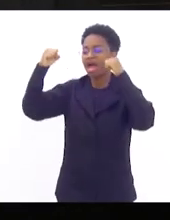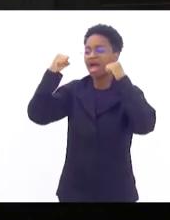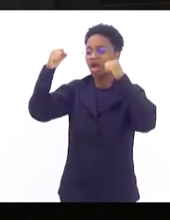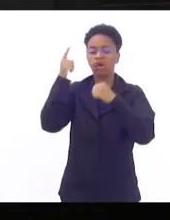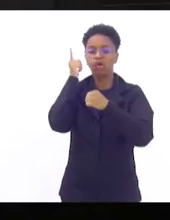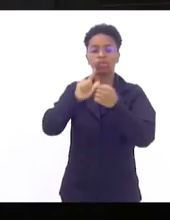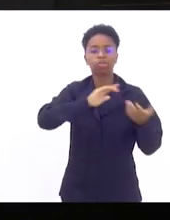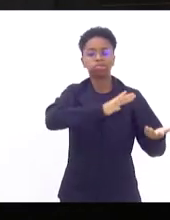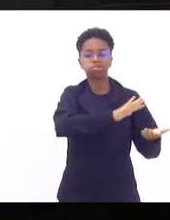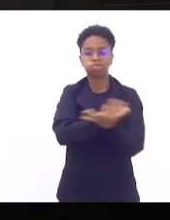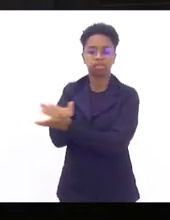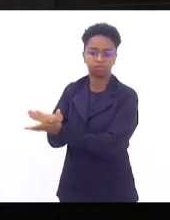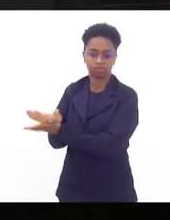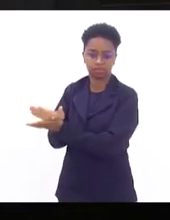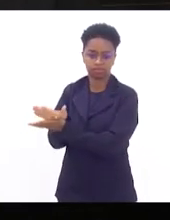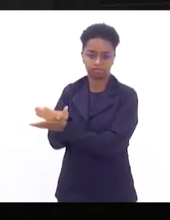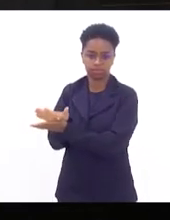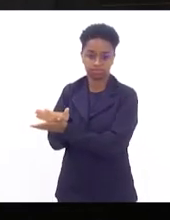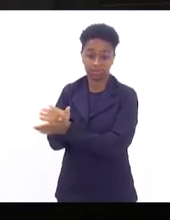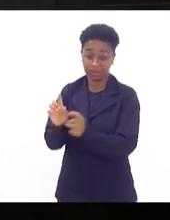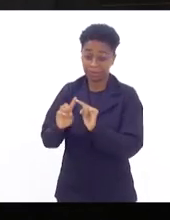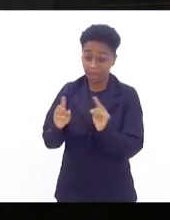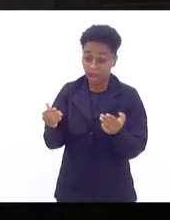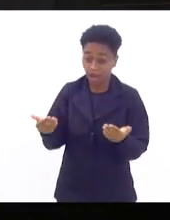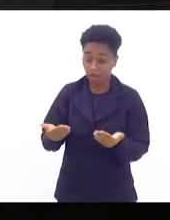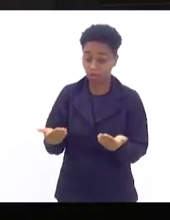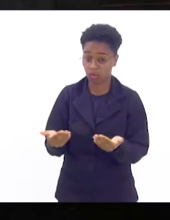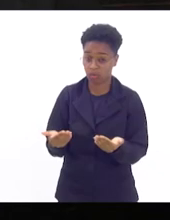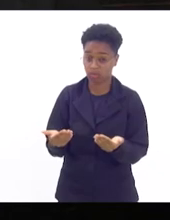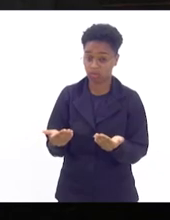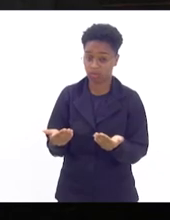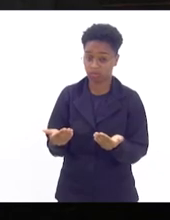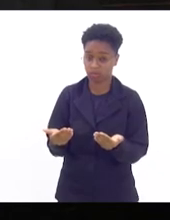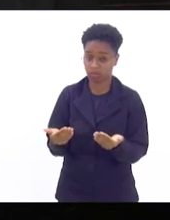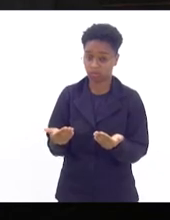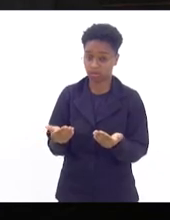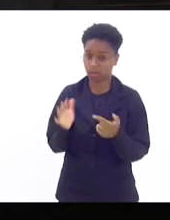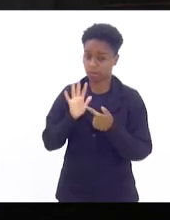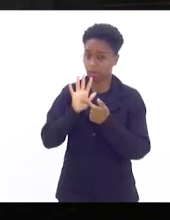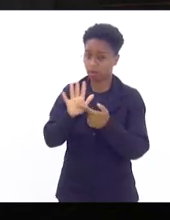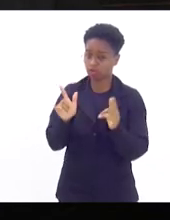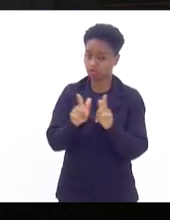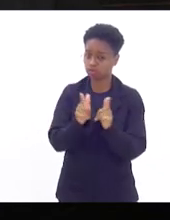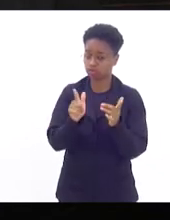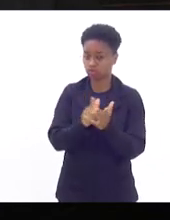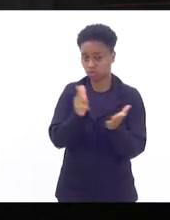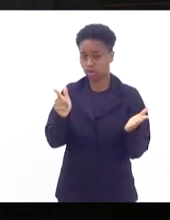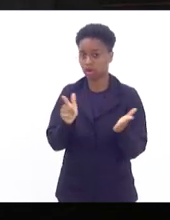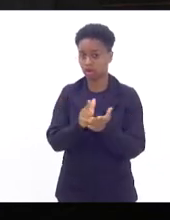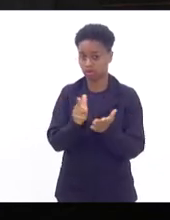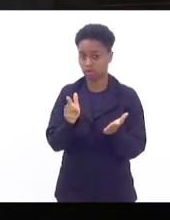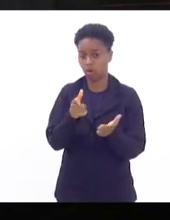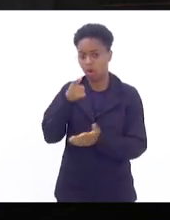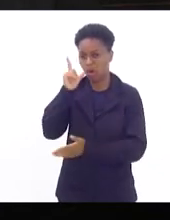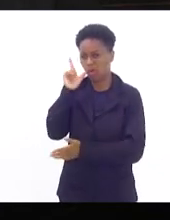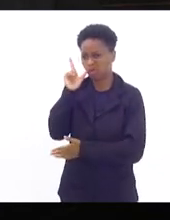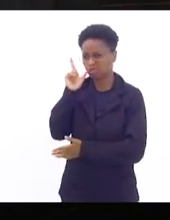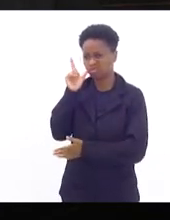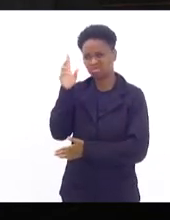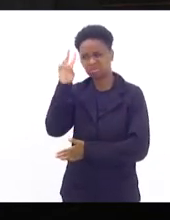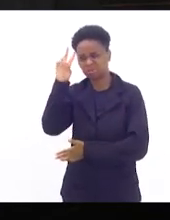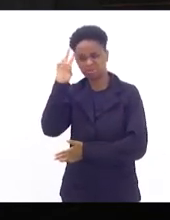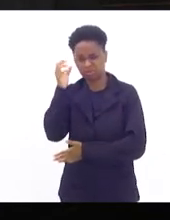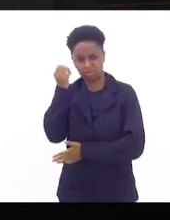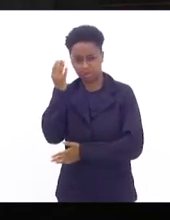bélico. Agora mesmo, foi capa dos jornais, ontem ou